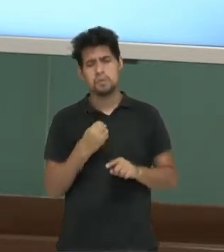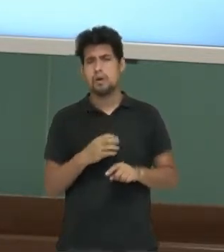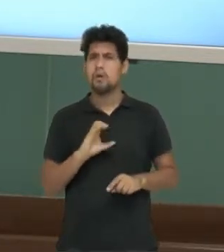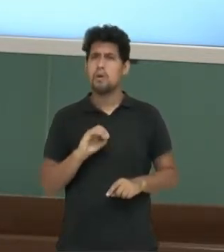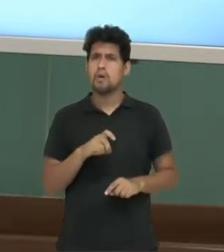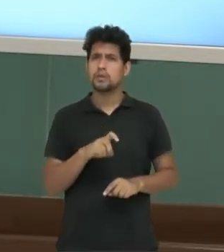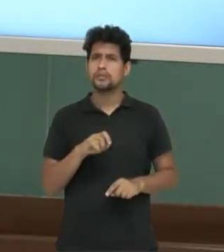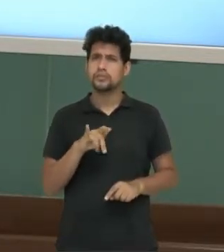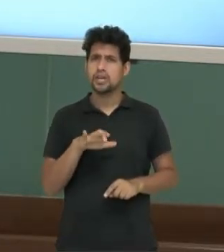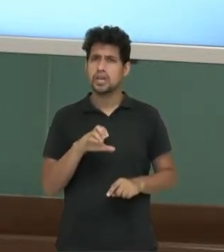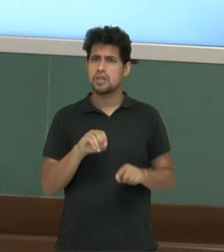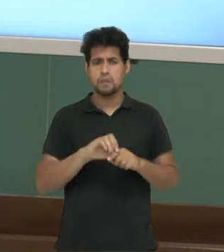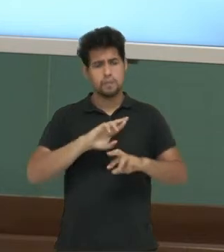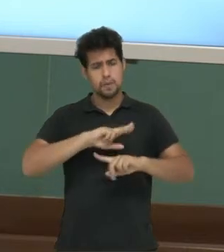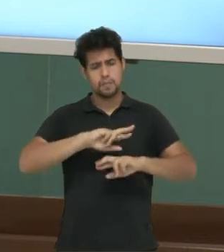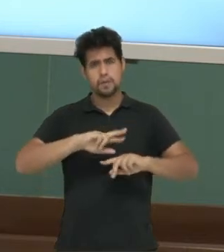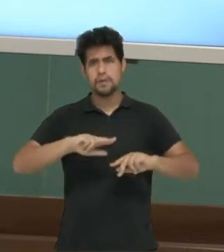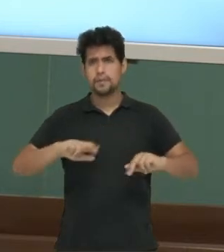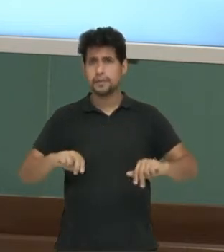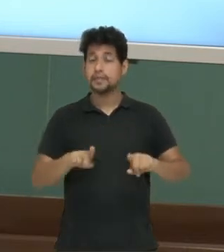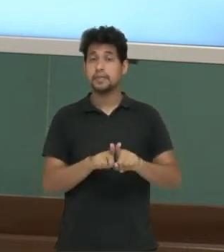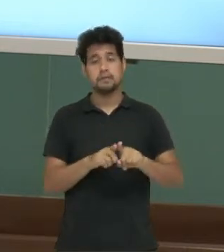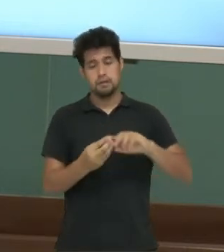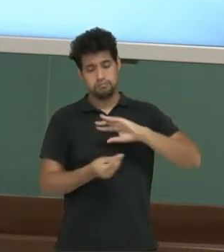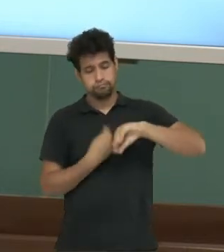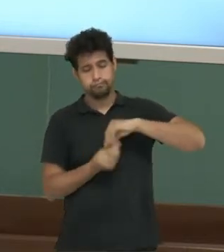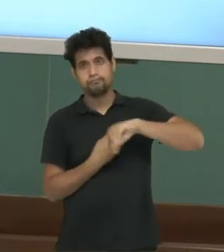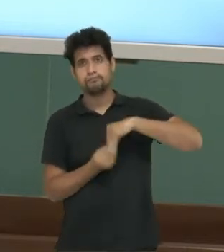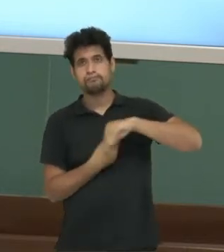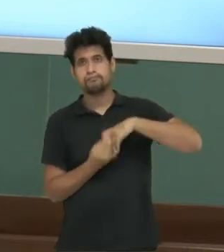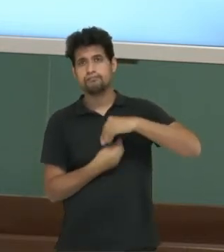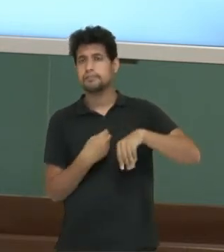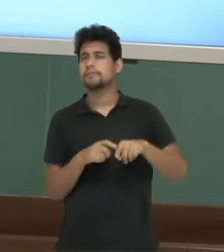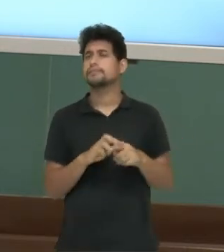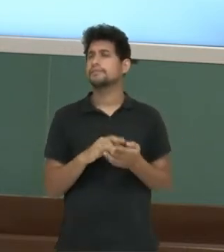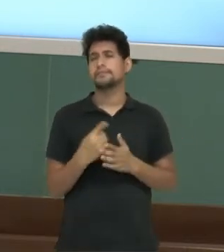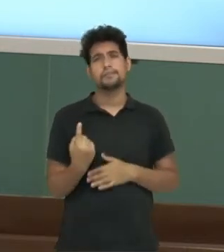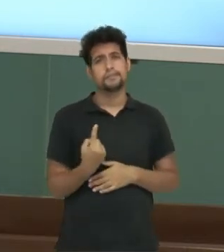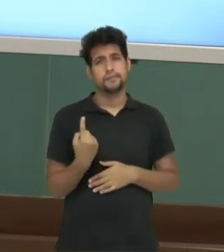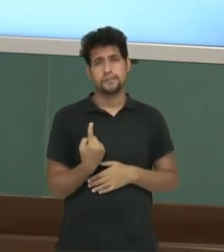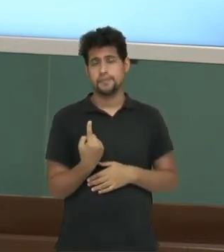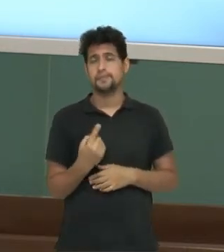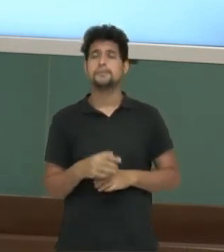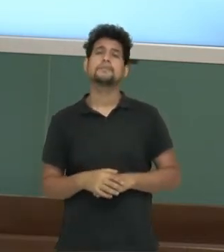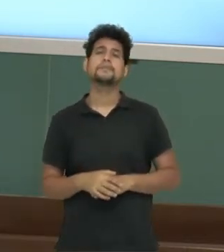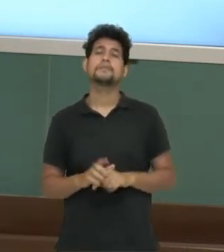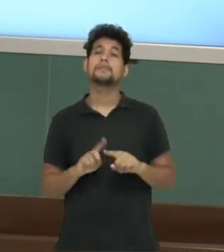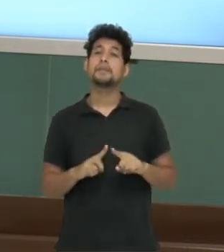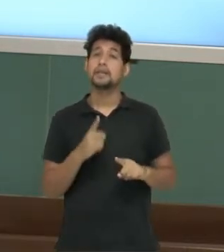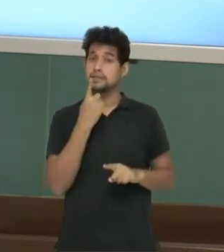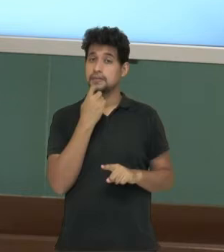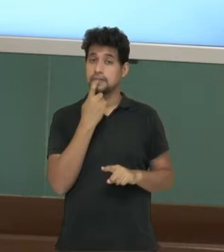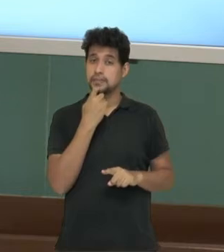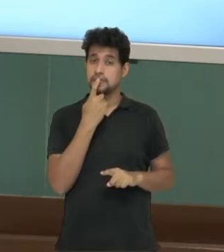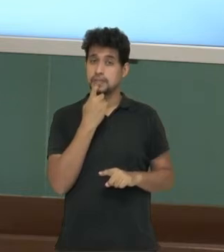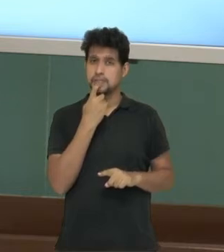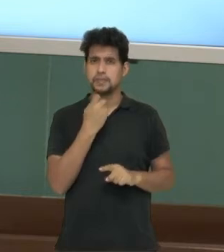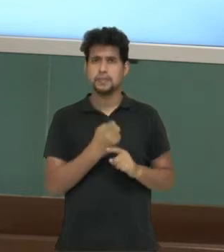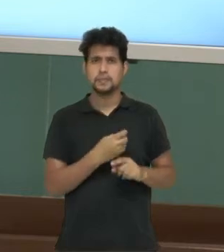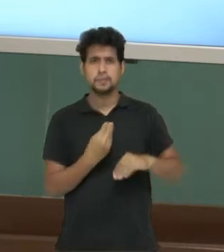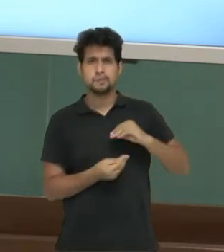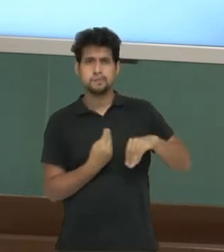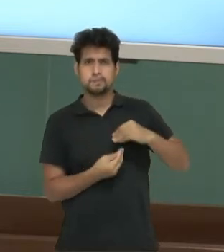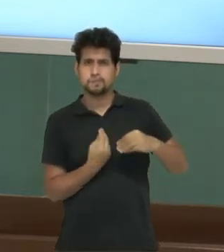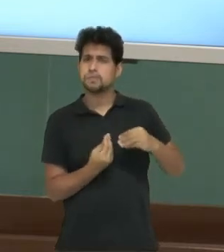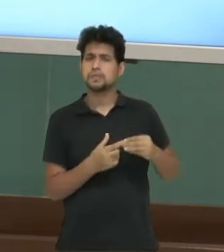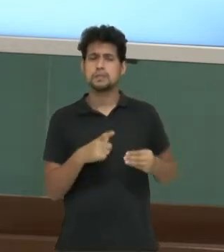gás carbônico. E eles vão se misturar nesse ventrículo que é único, certo? Então o sangue rico em oxigênio, ele